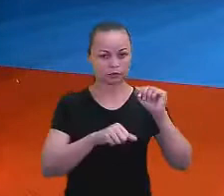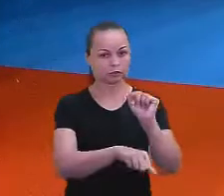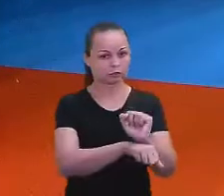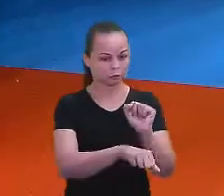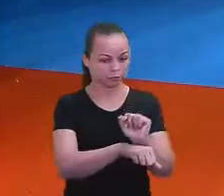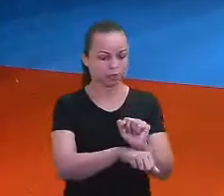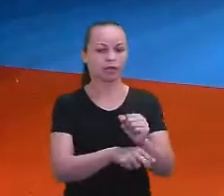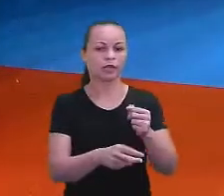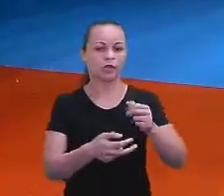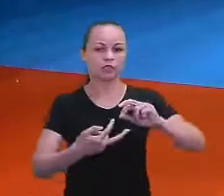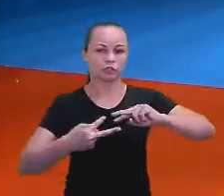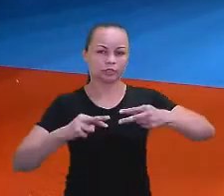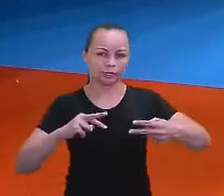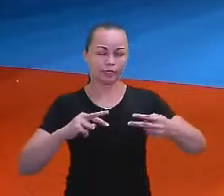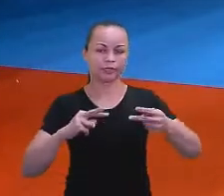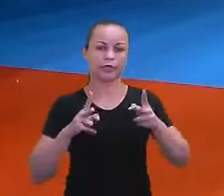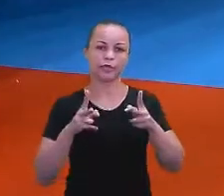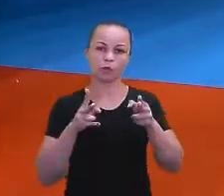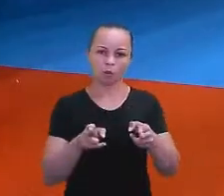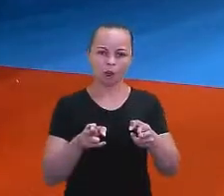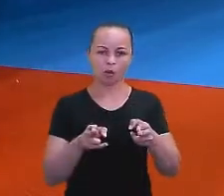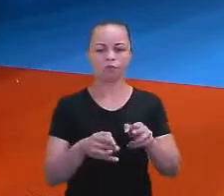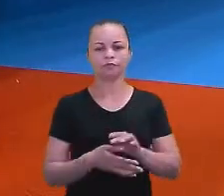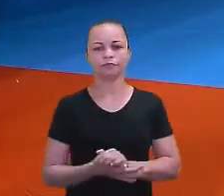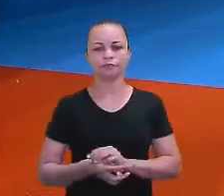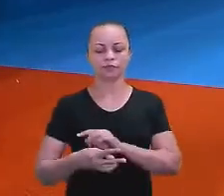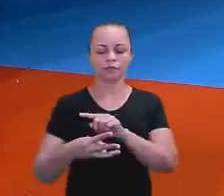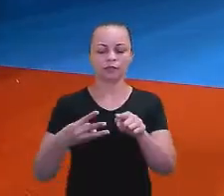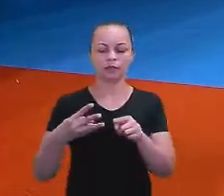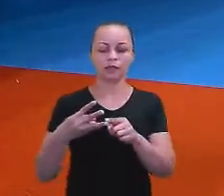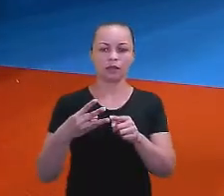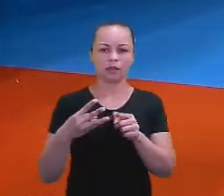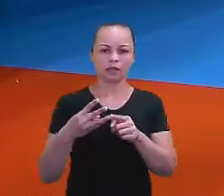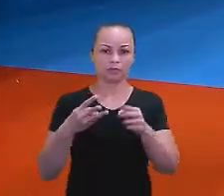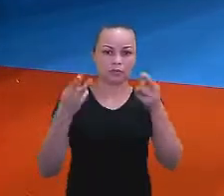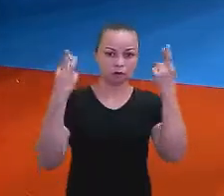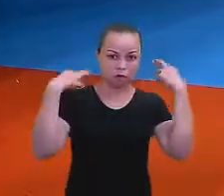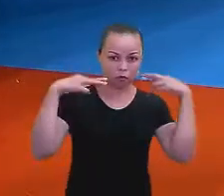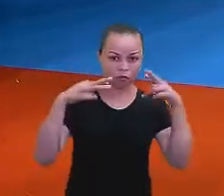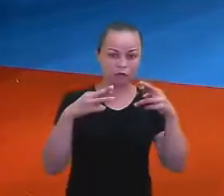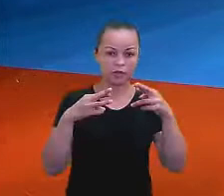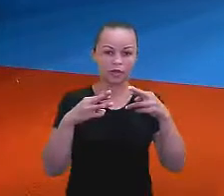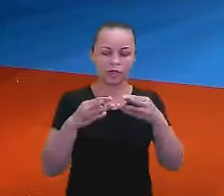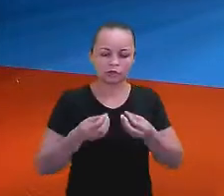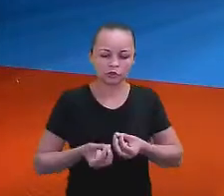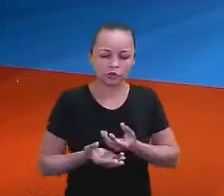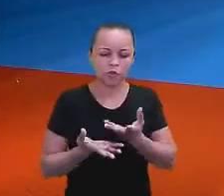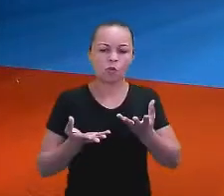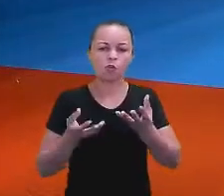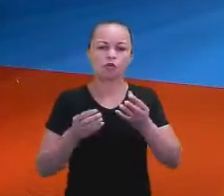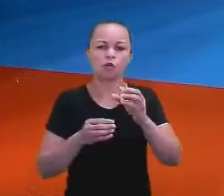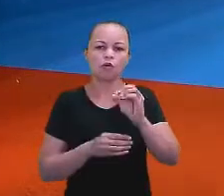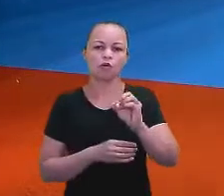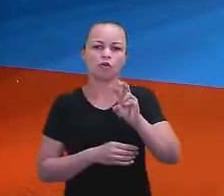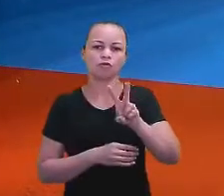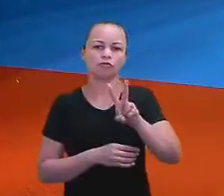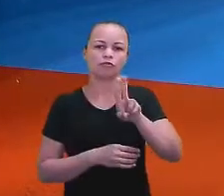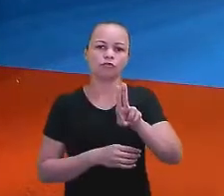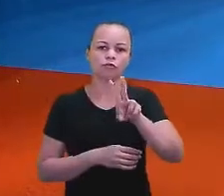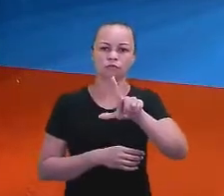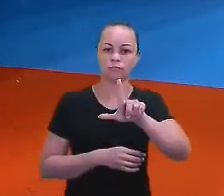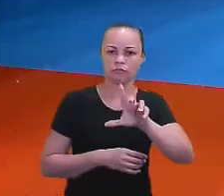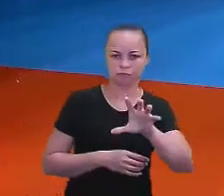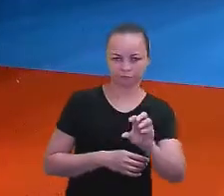seja geneticamente idêntica a ela. Pegou-se uma ovelha que doou o óvulo sem o núcleo, sem o material